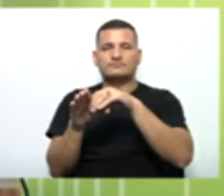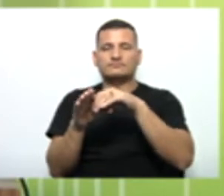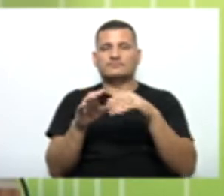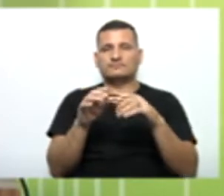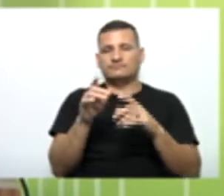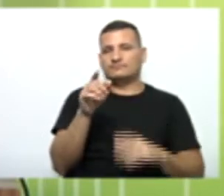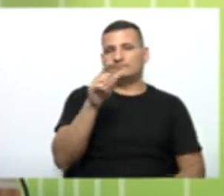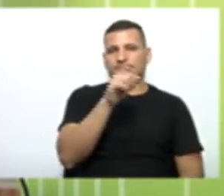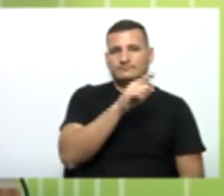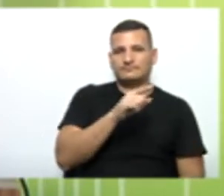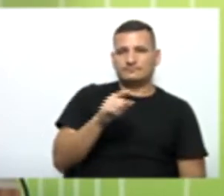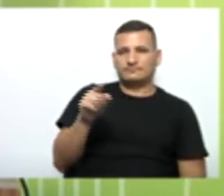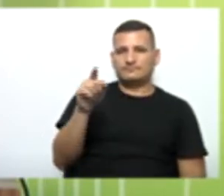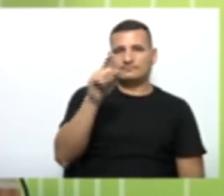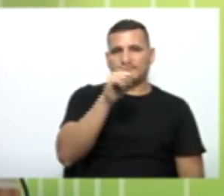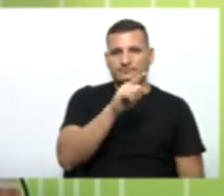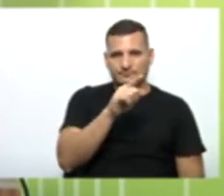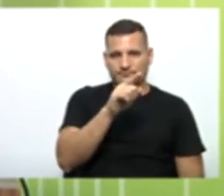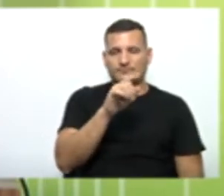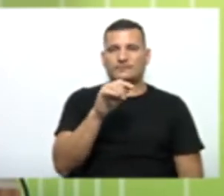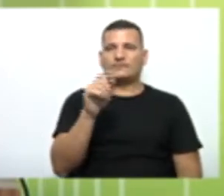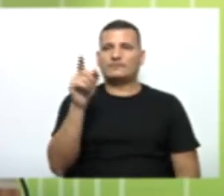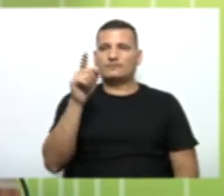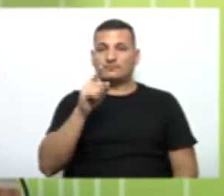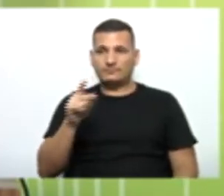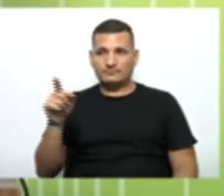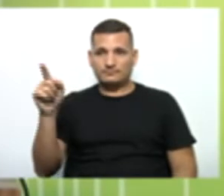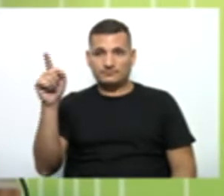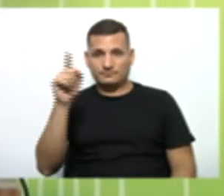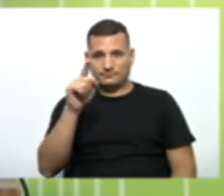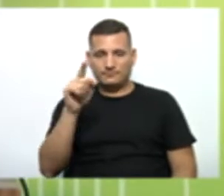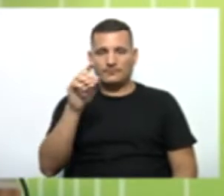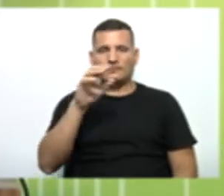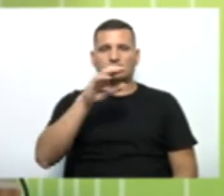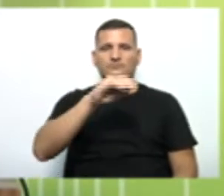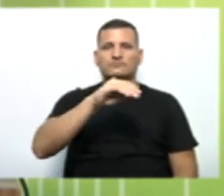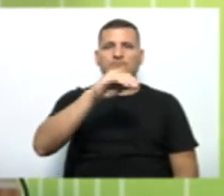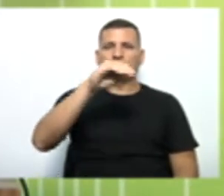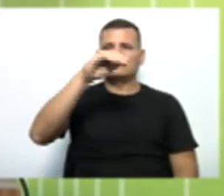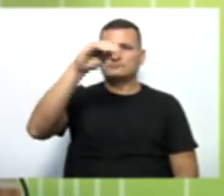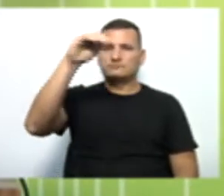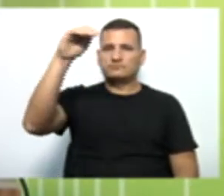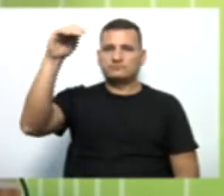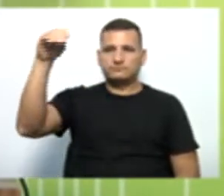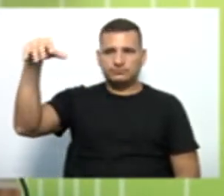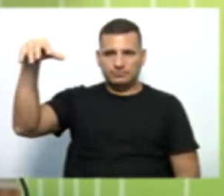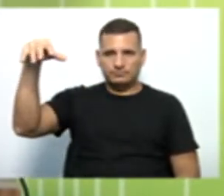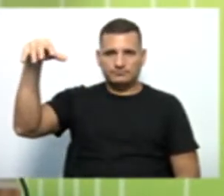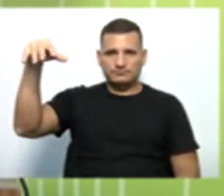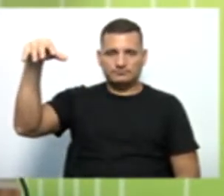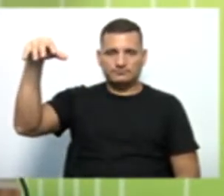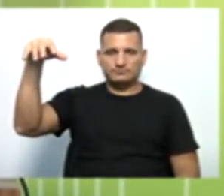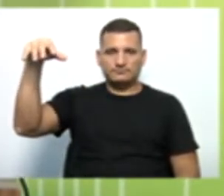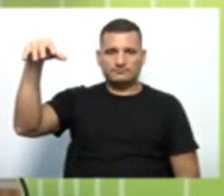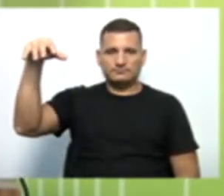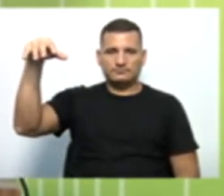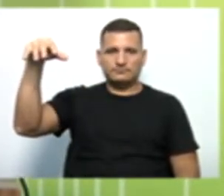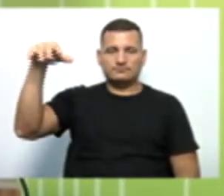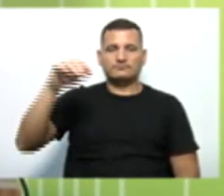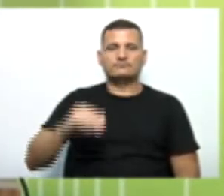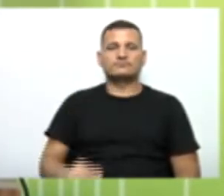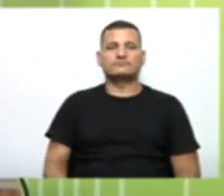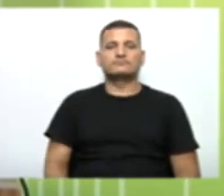Incluído a outro. Então, ele só vai existir através do outro e vice-versa.